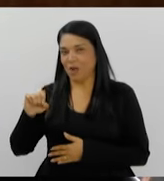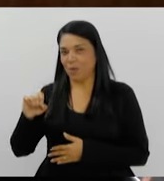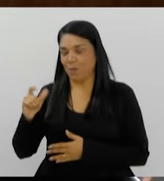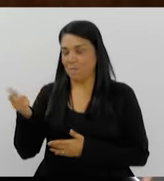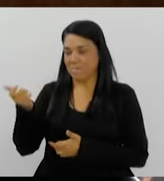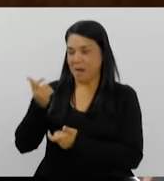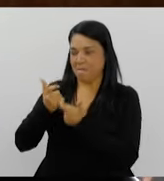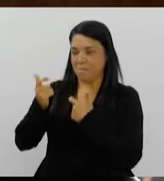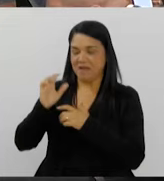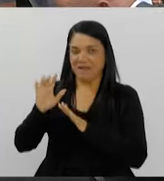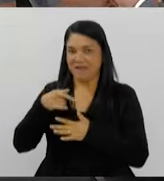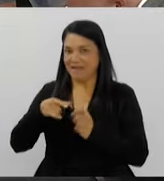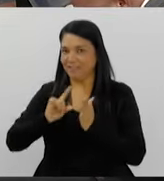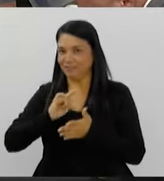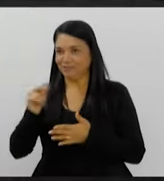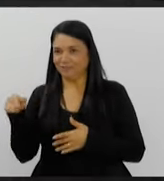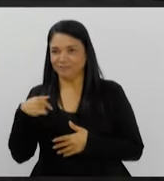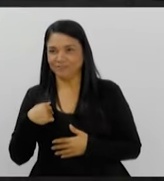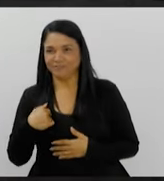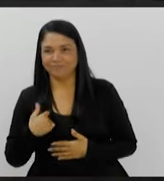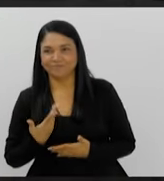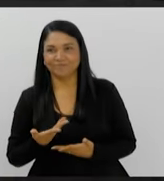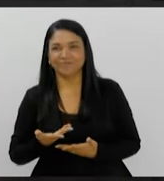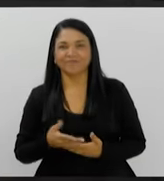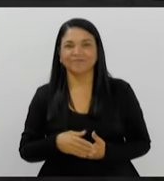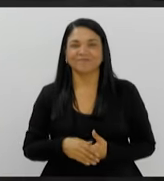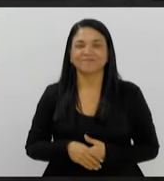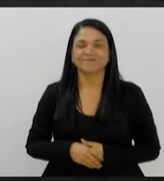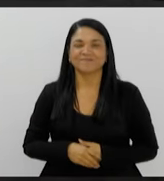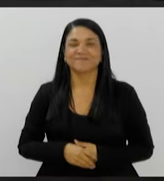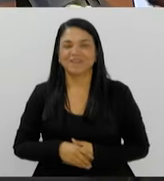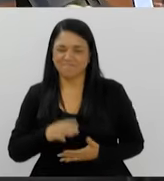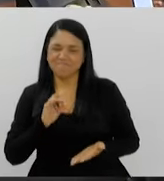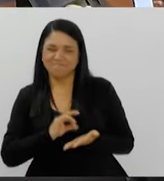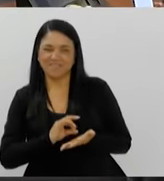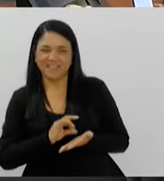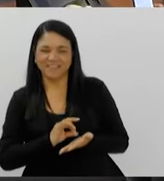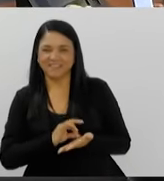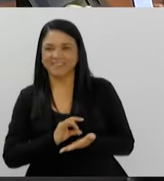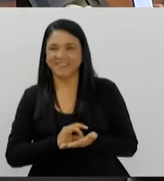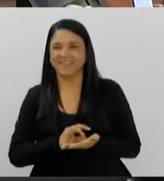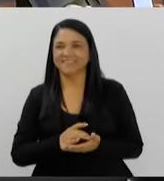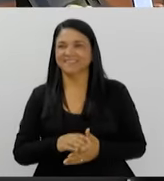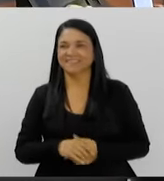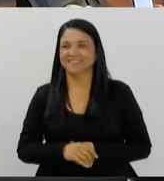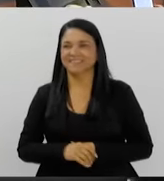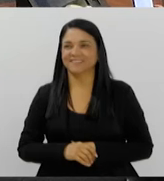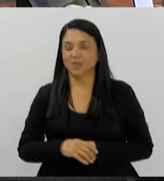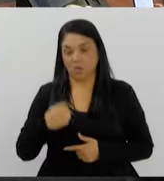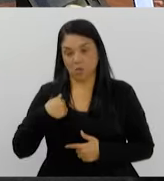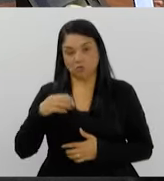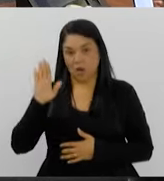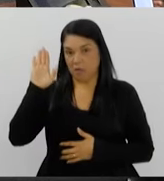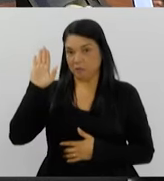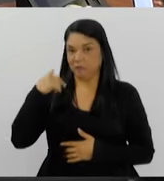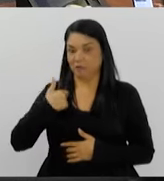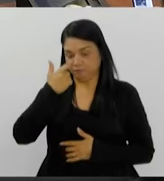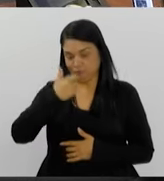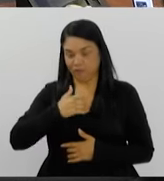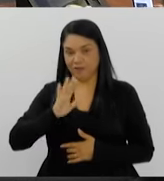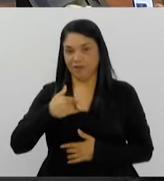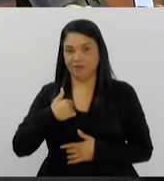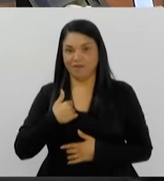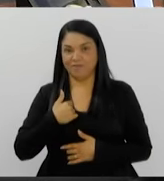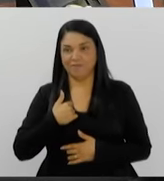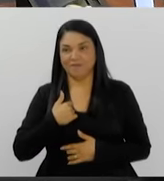agrida ele quer ir embora pedir voto verd deix eu sou pré candidato meu irmão eu sou candidato Já sim que falaram